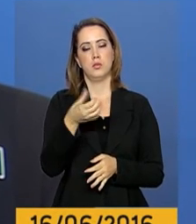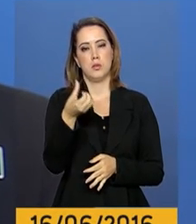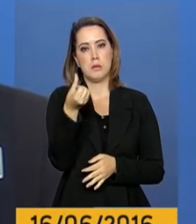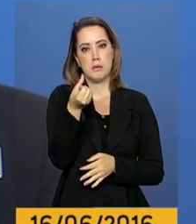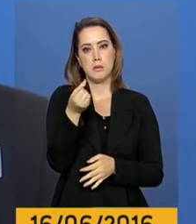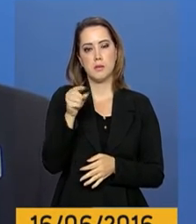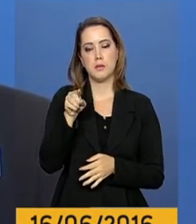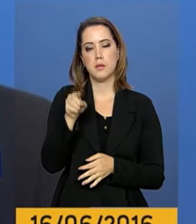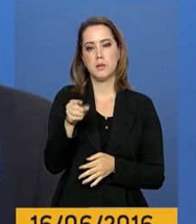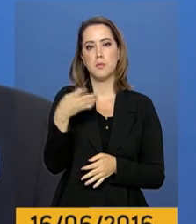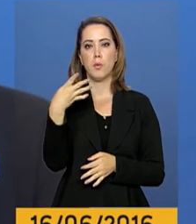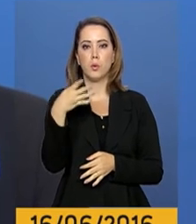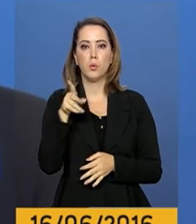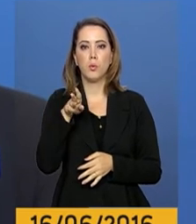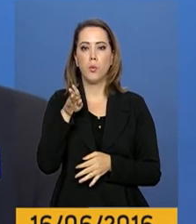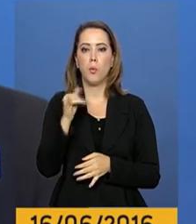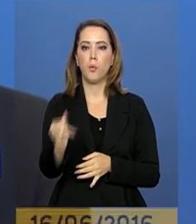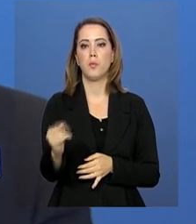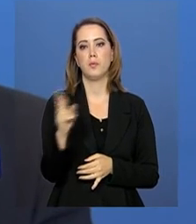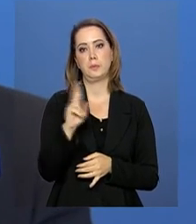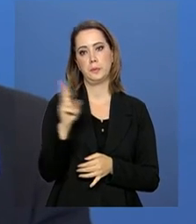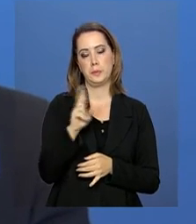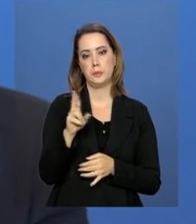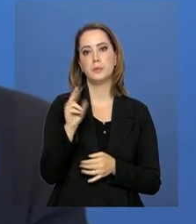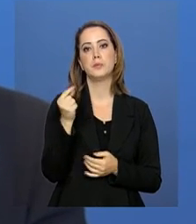bilhões de reais, nós recuperamos aí